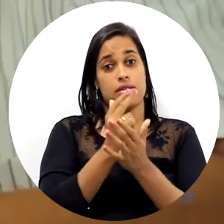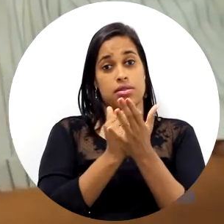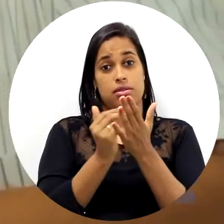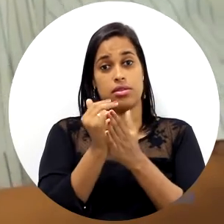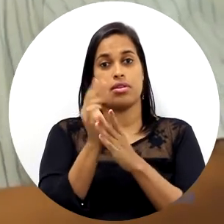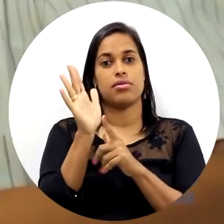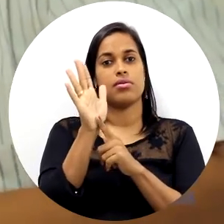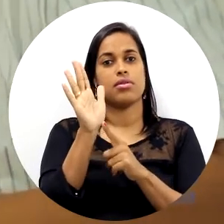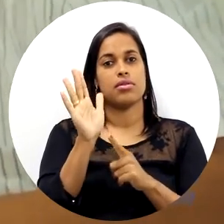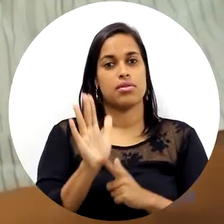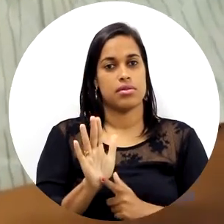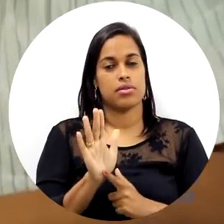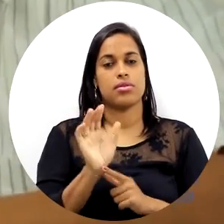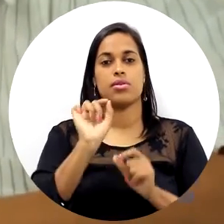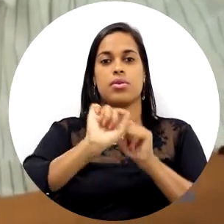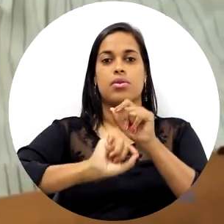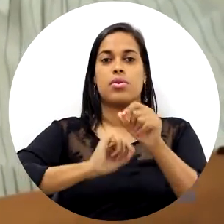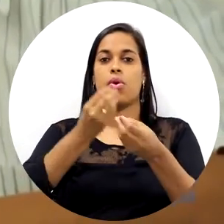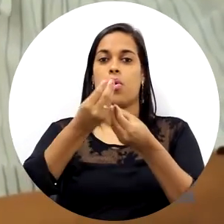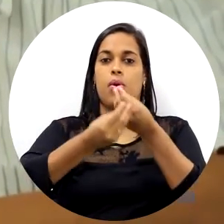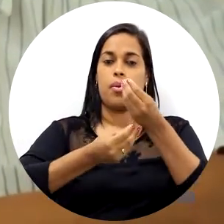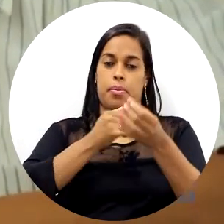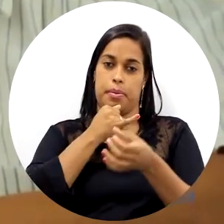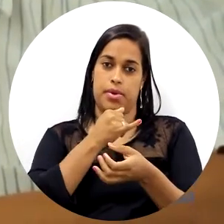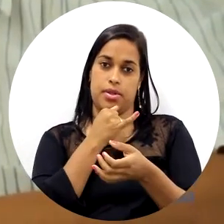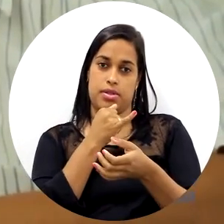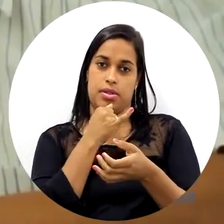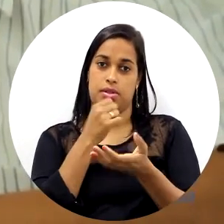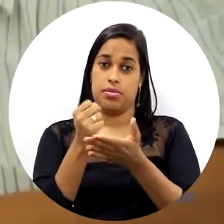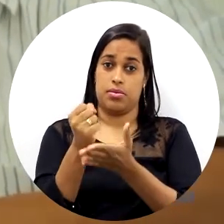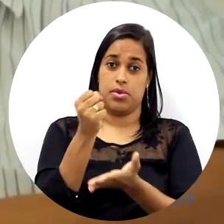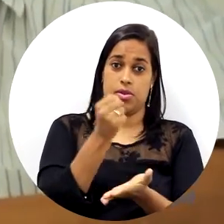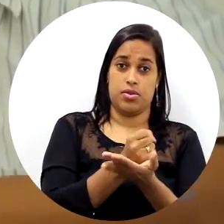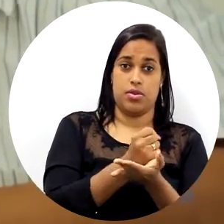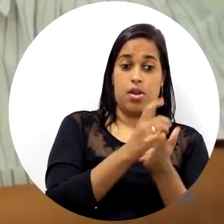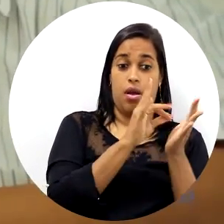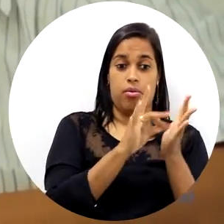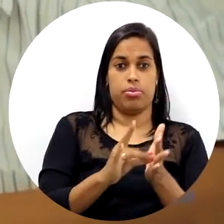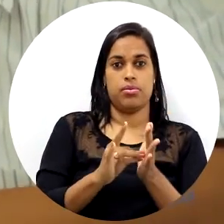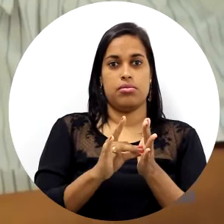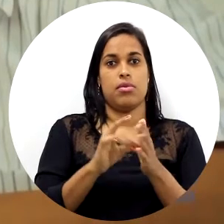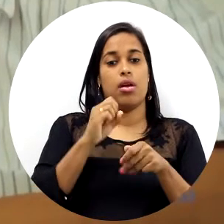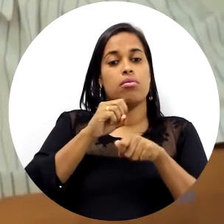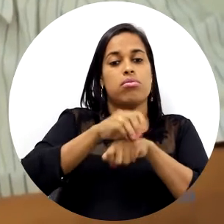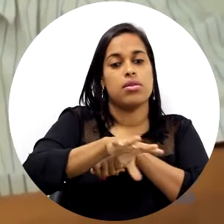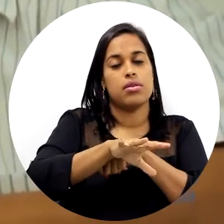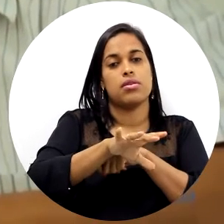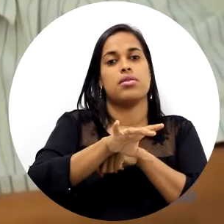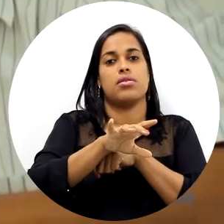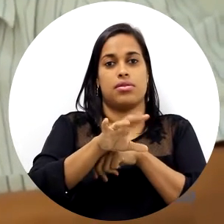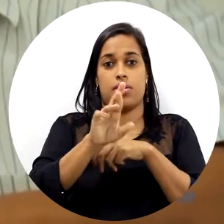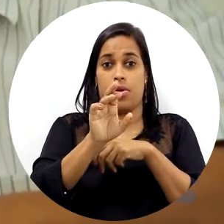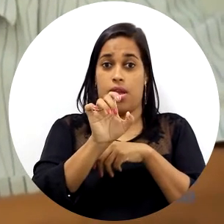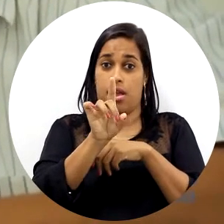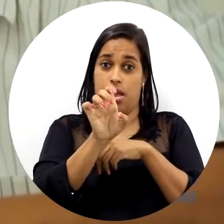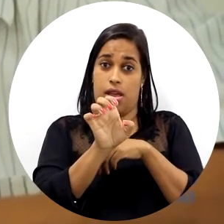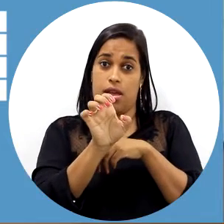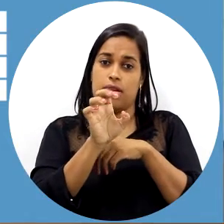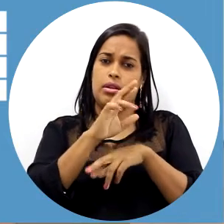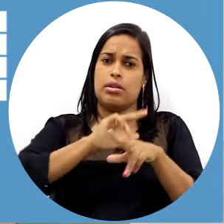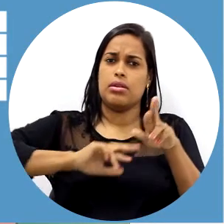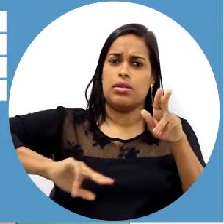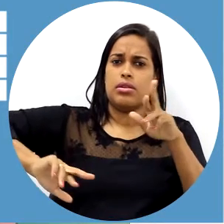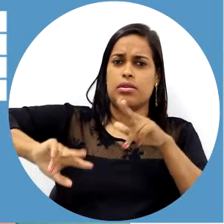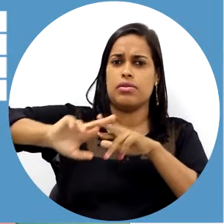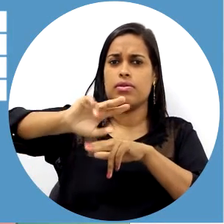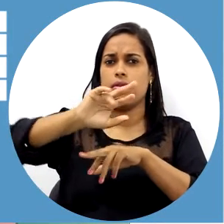Essa figura demonstra como é que o protocolo fica encapsulado numa transmissão. Então, está uma rede aí, rede TCP/IP,